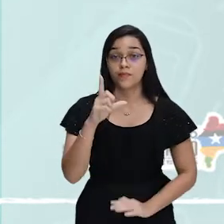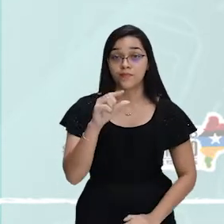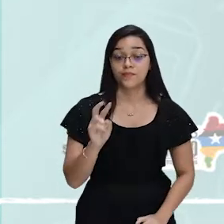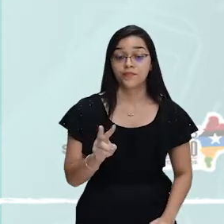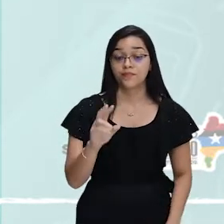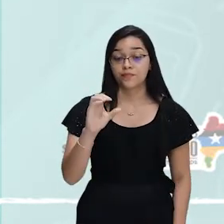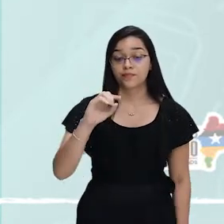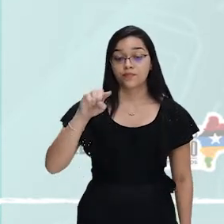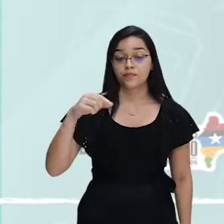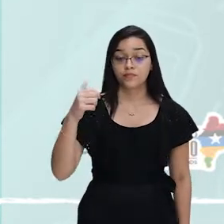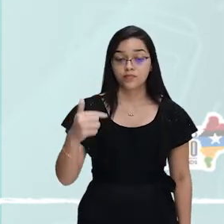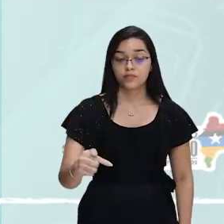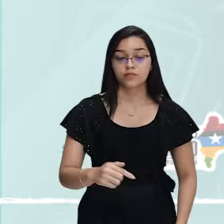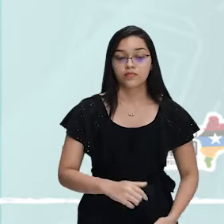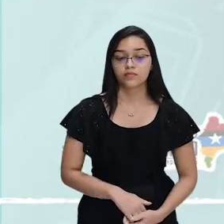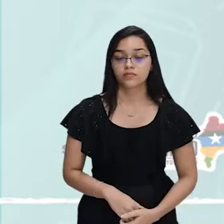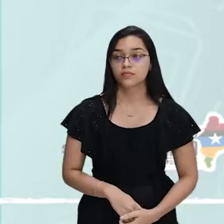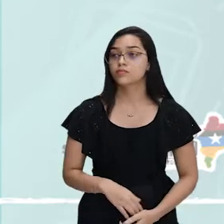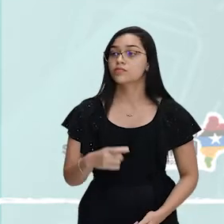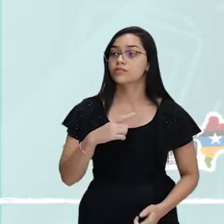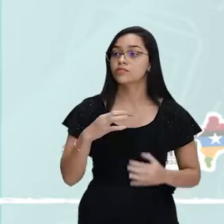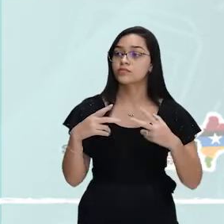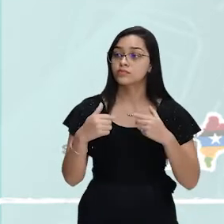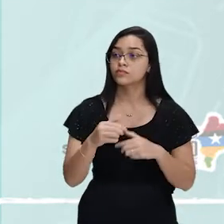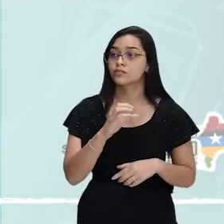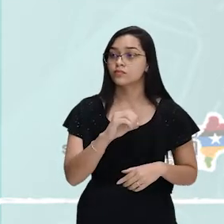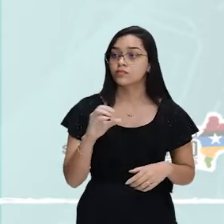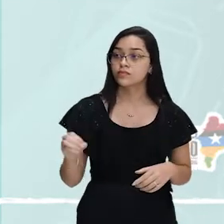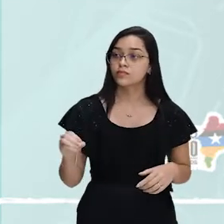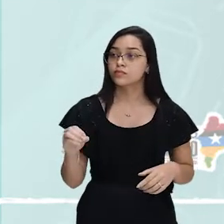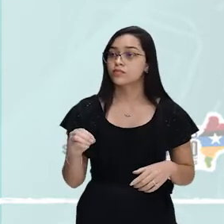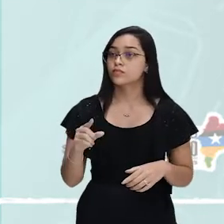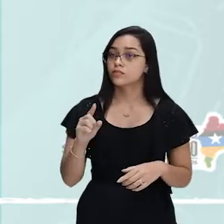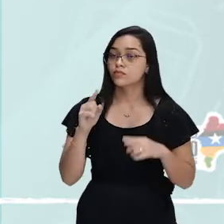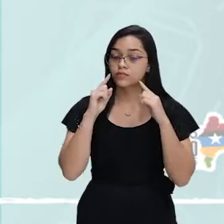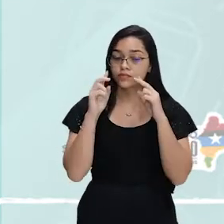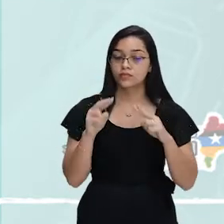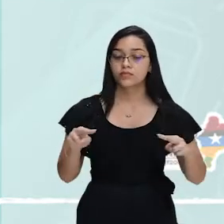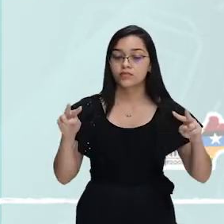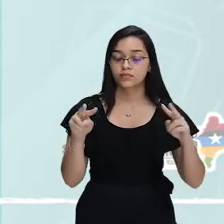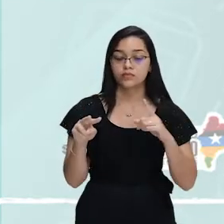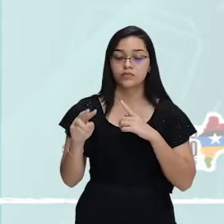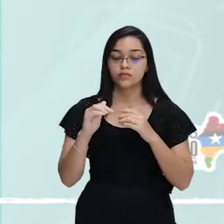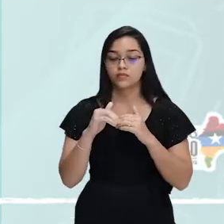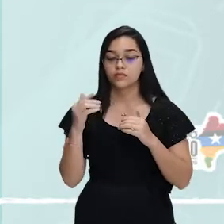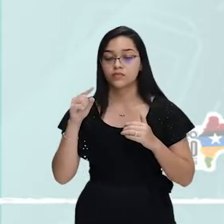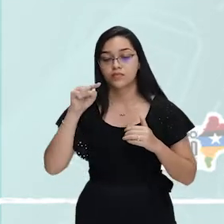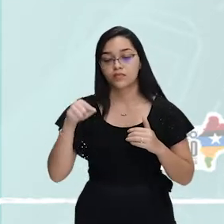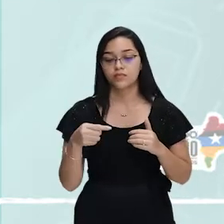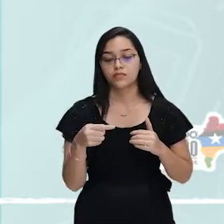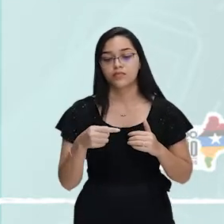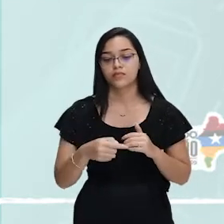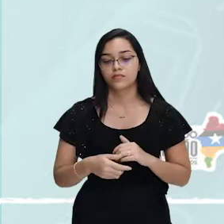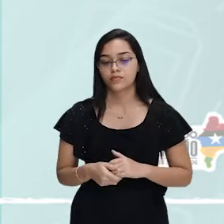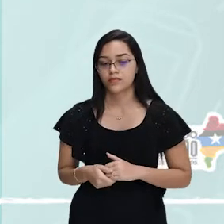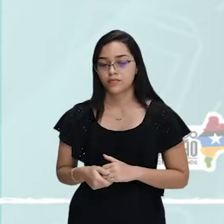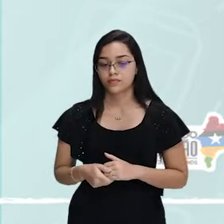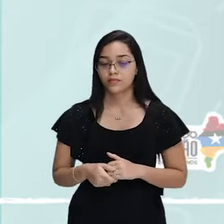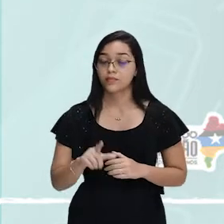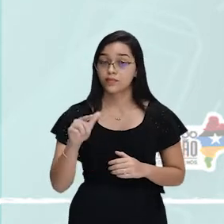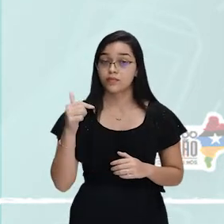valor é 0,17, né? Como a parte inteira todo mundo é 0, basta você olhar para o número que está após a vírgula. O menor número aí